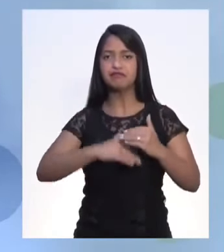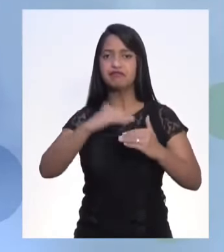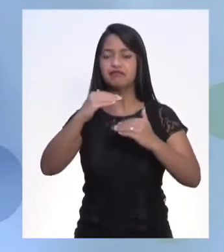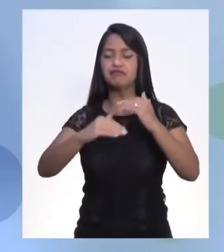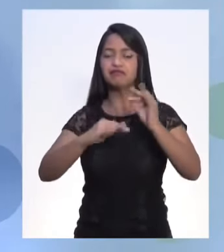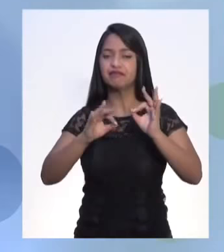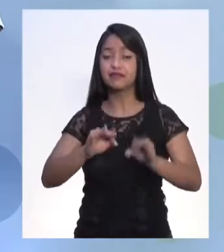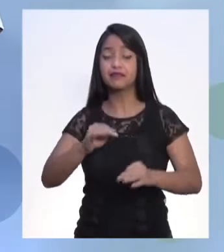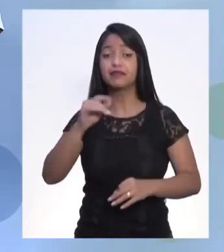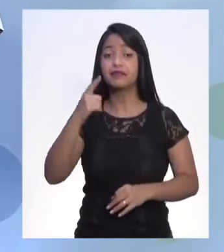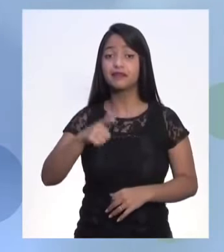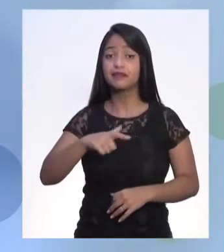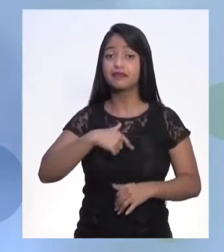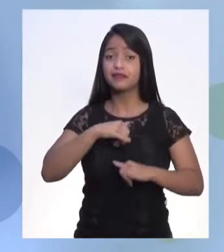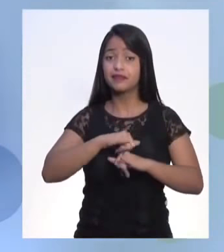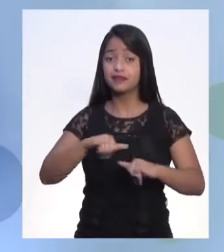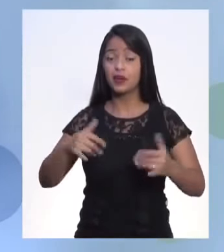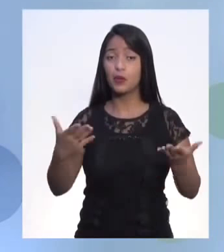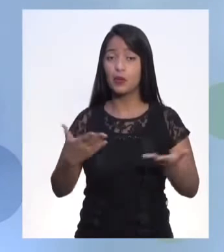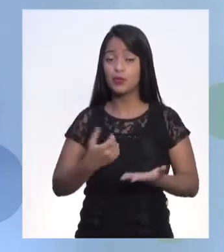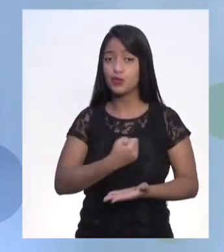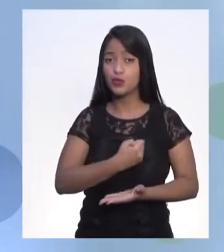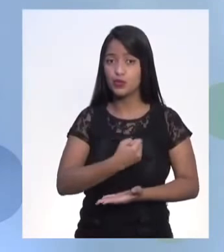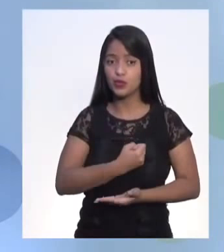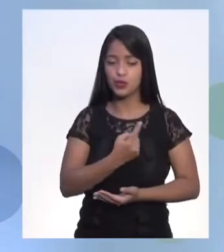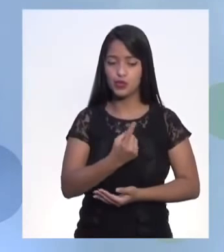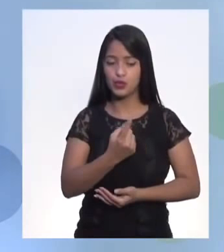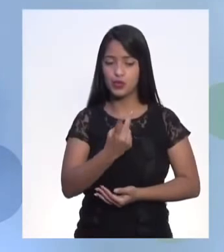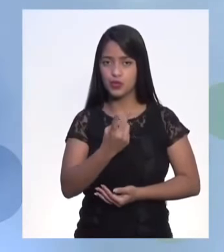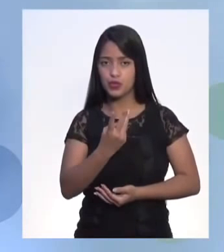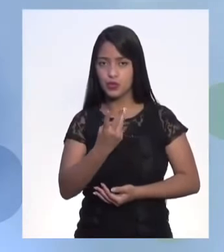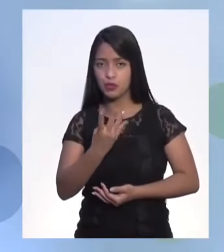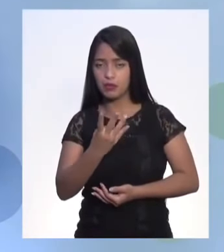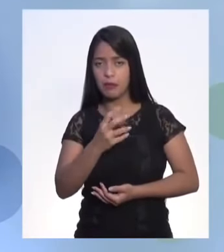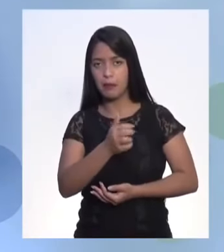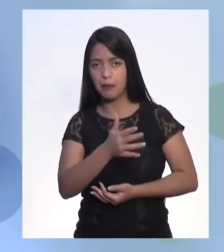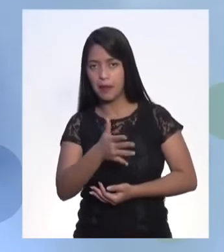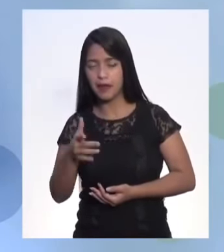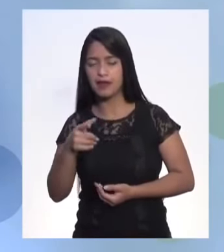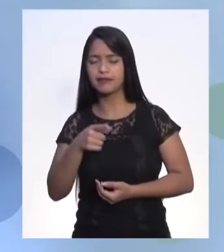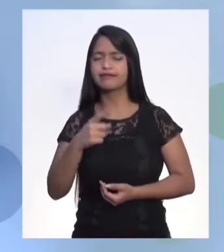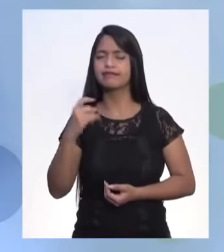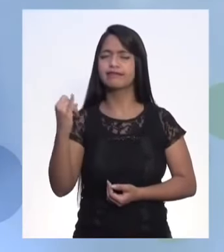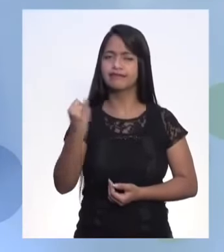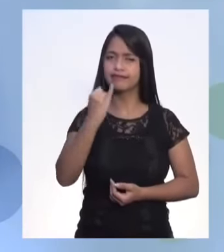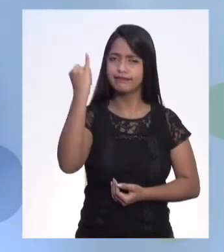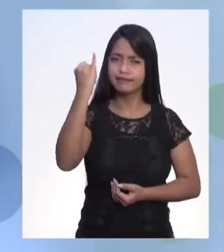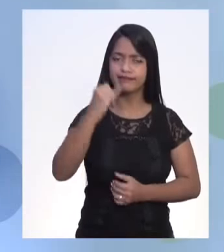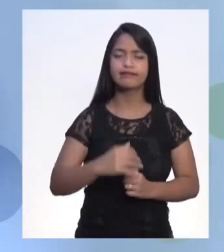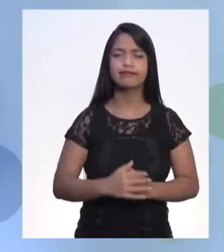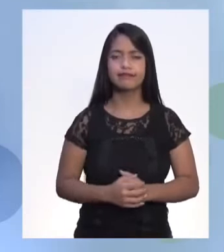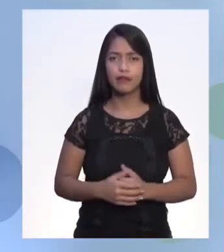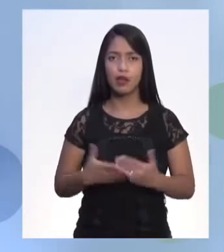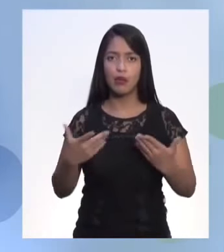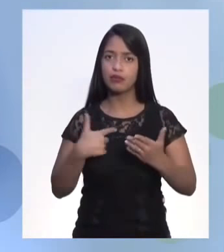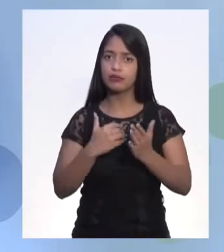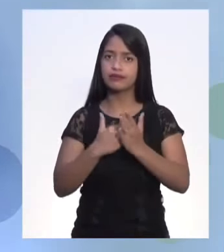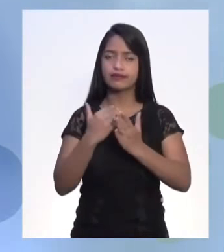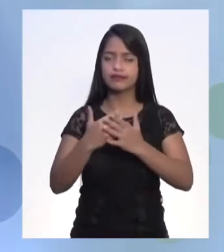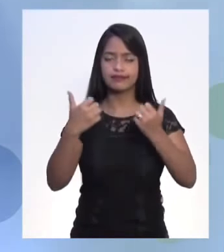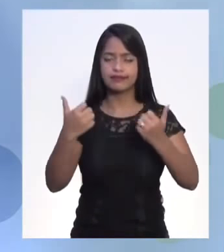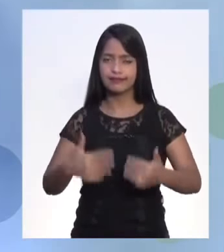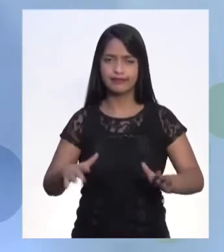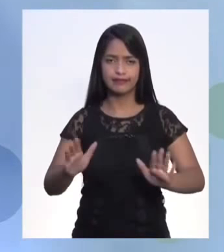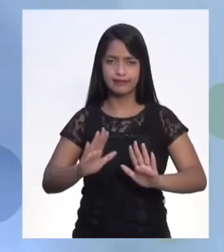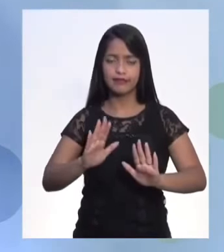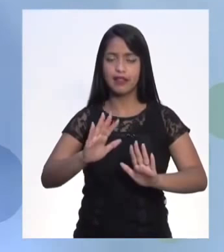vocês o quanto é importante o sistema de numeração decimal a que a gente não vai falar sobre ele hoje mas vai deixar o gancho o link